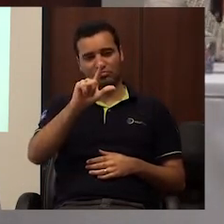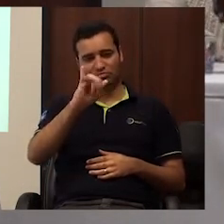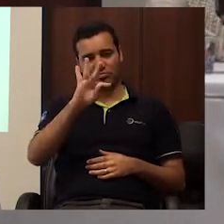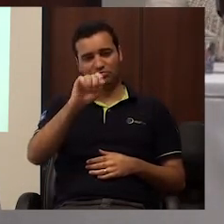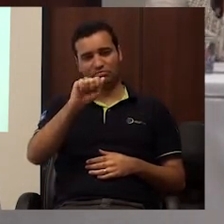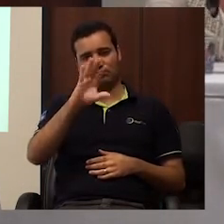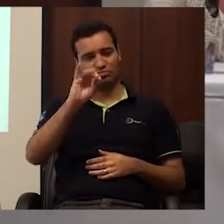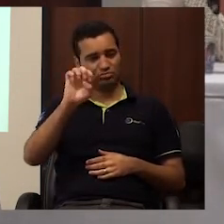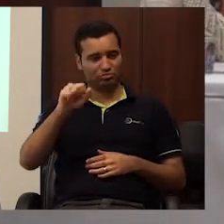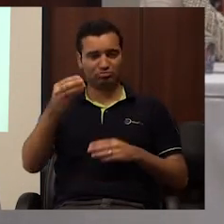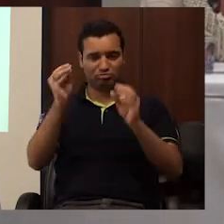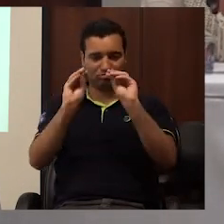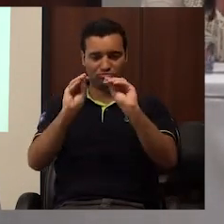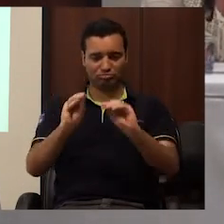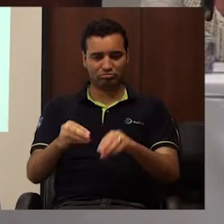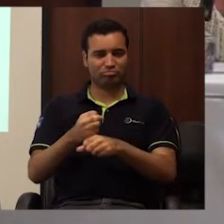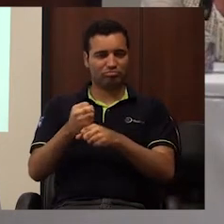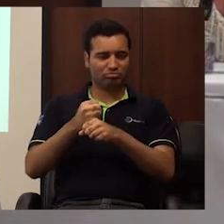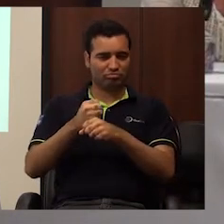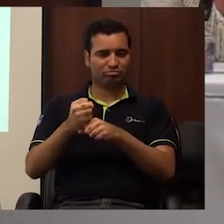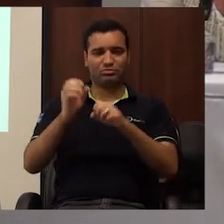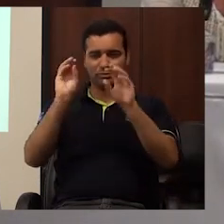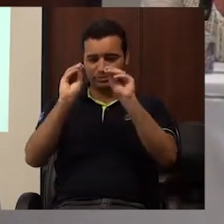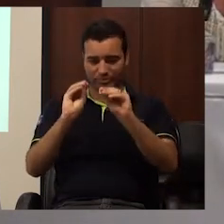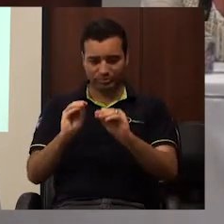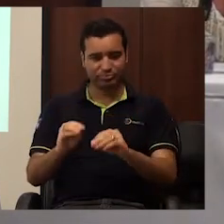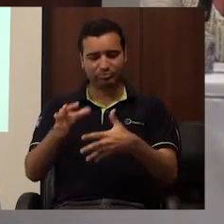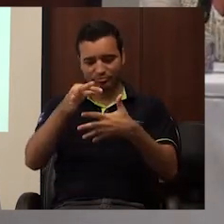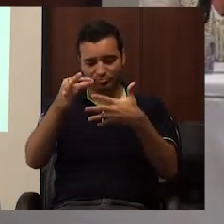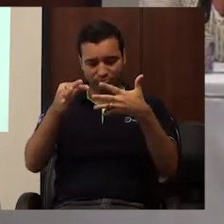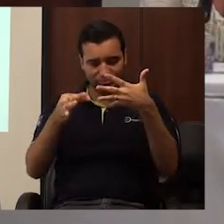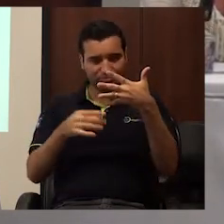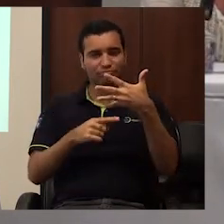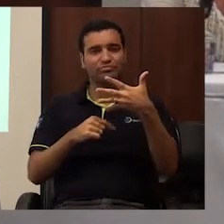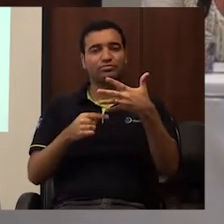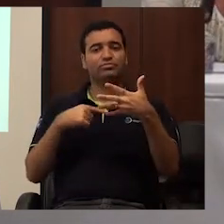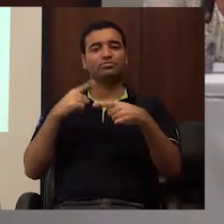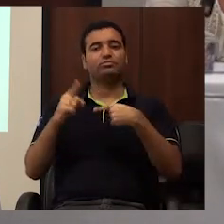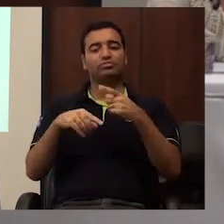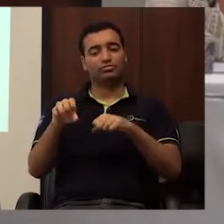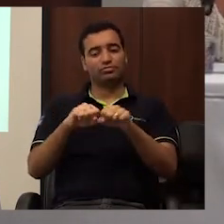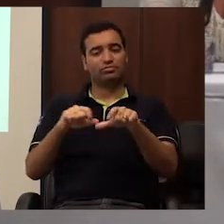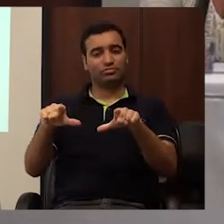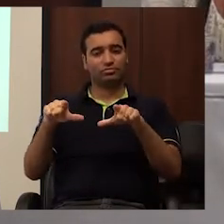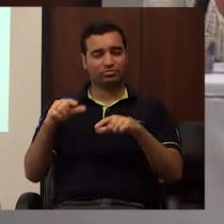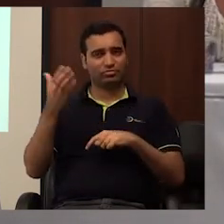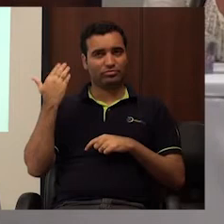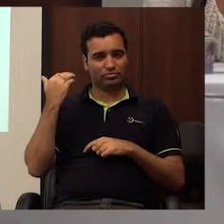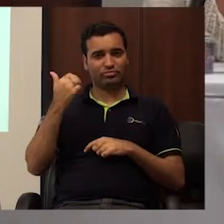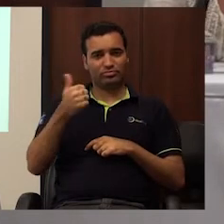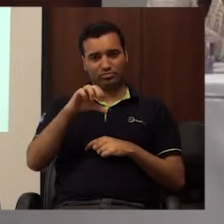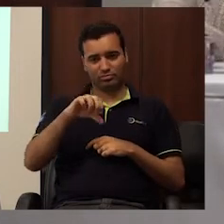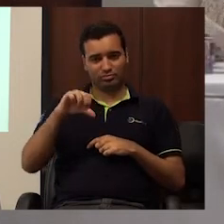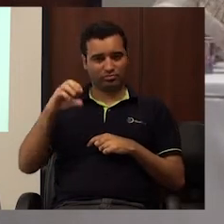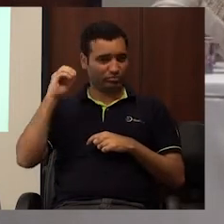implantadas ao longo dos anos, e a formação de professores na década de 90,